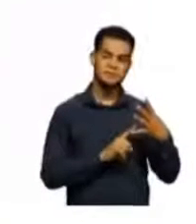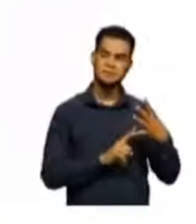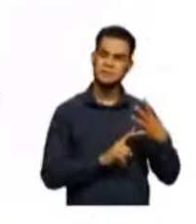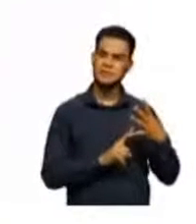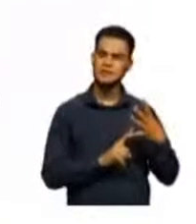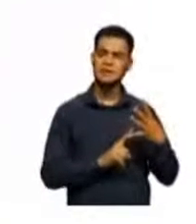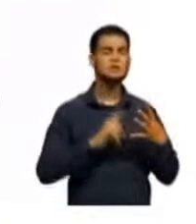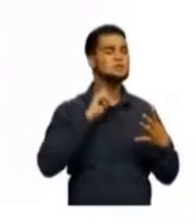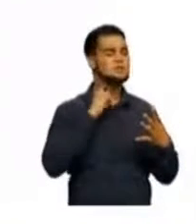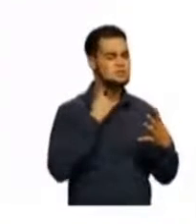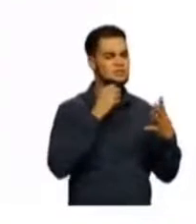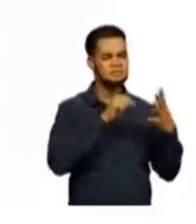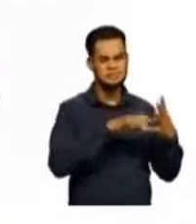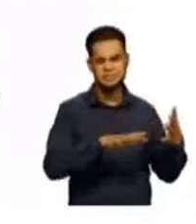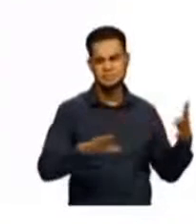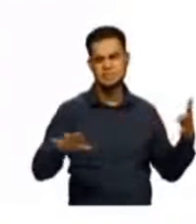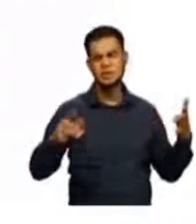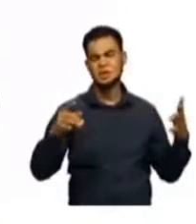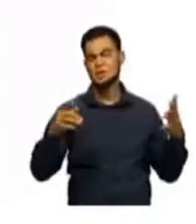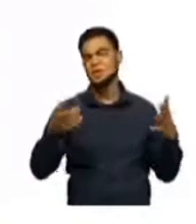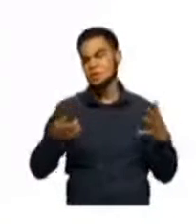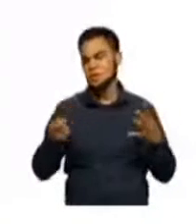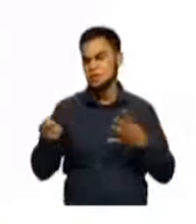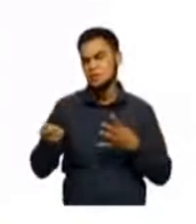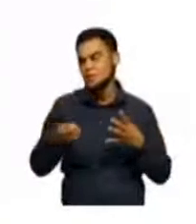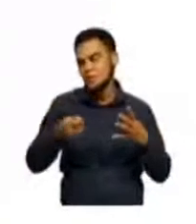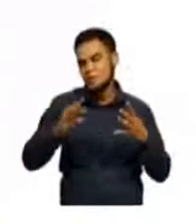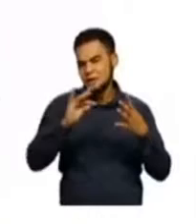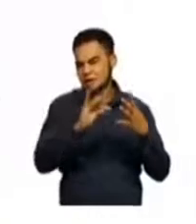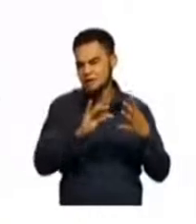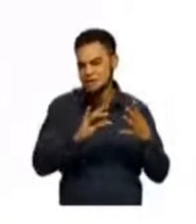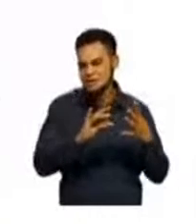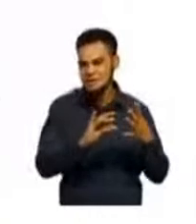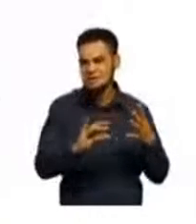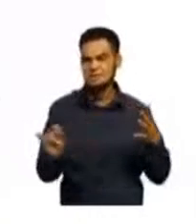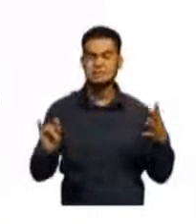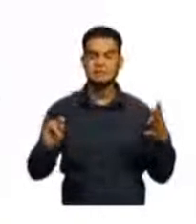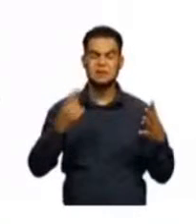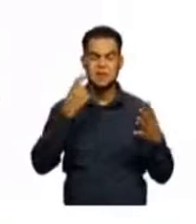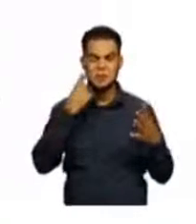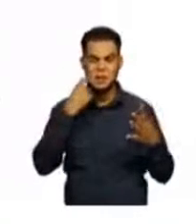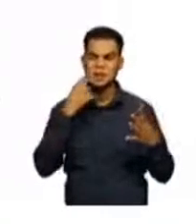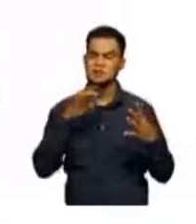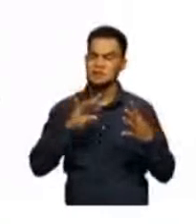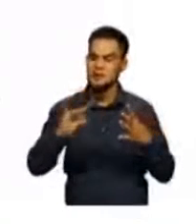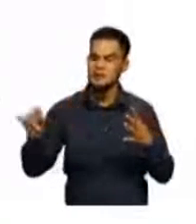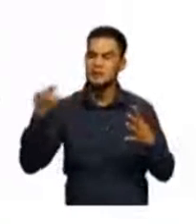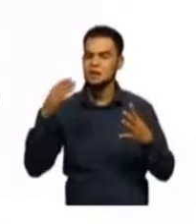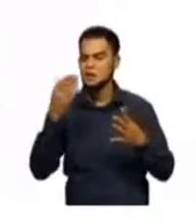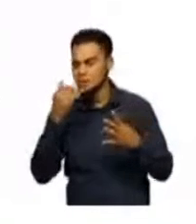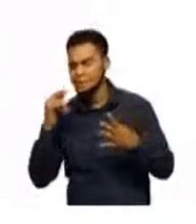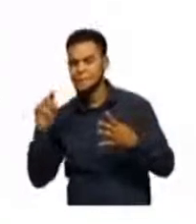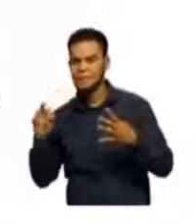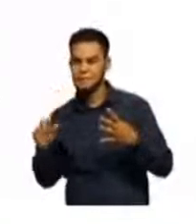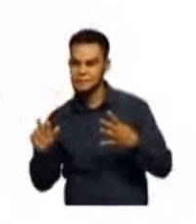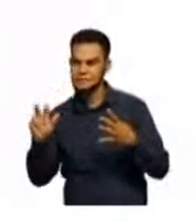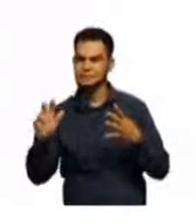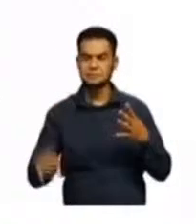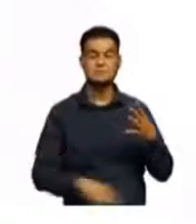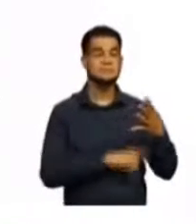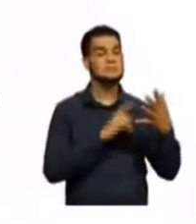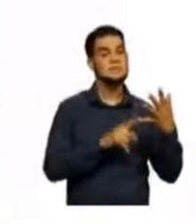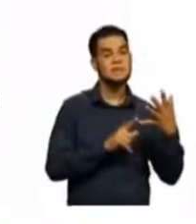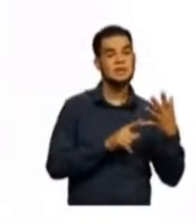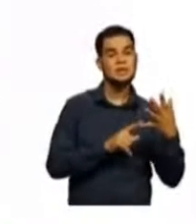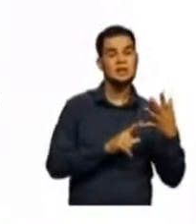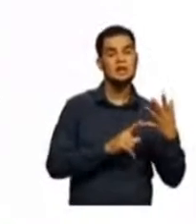dos rios e lagos com pesticidas que exterminam o predador das larvas do inseto transmissor da doença. E E. O desmatamento que